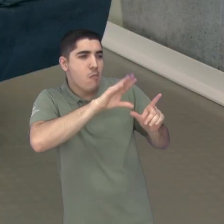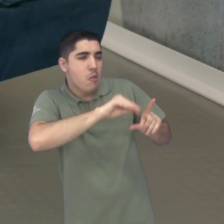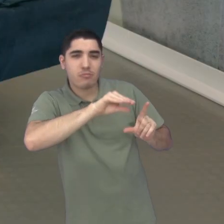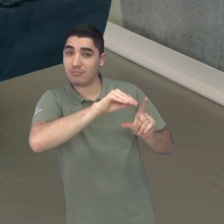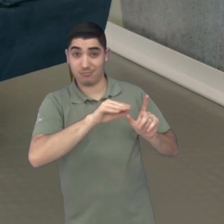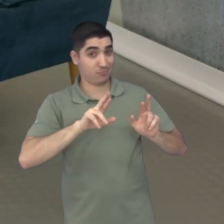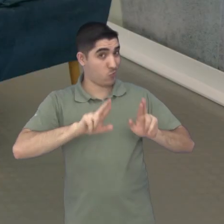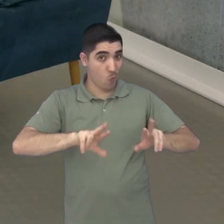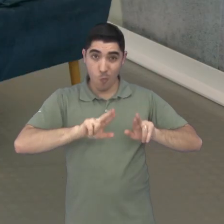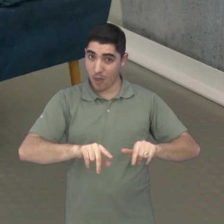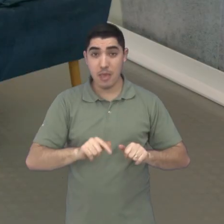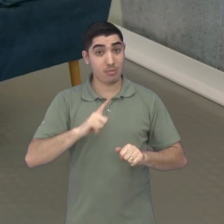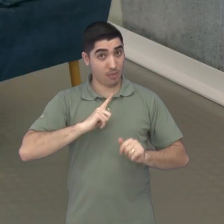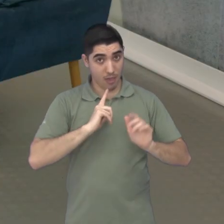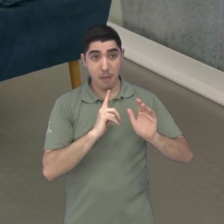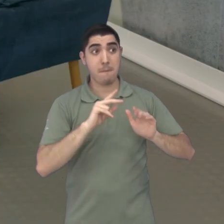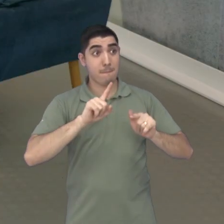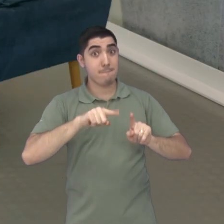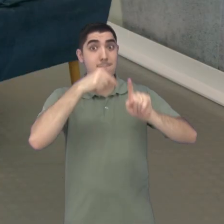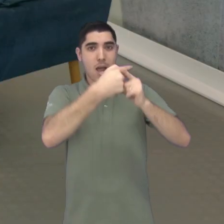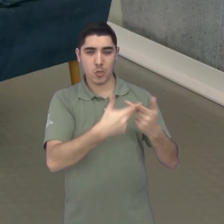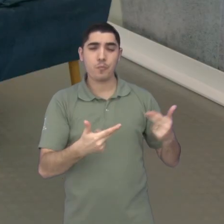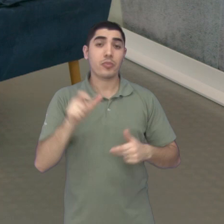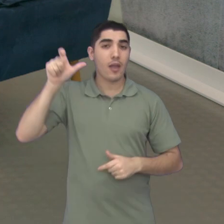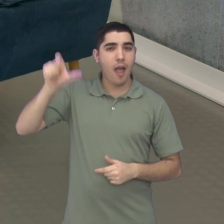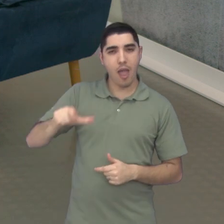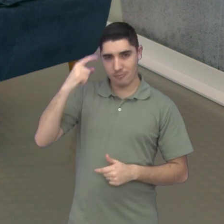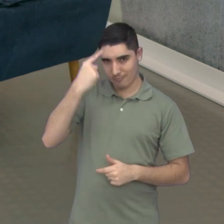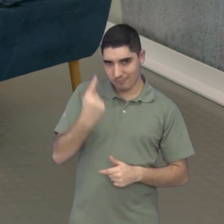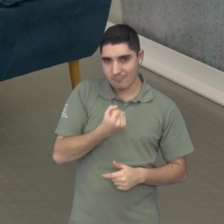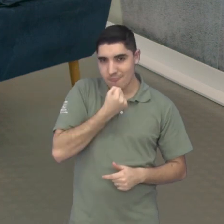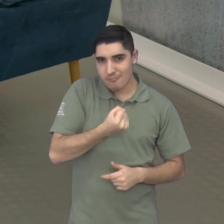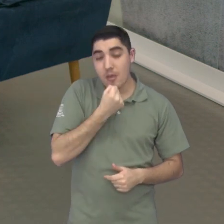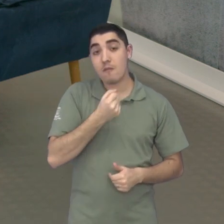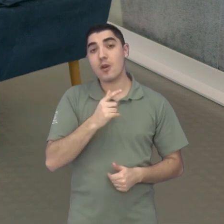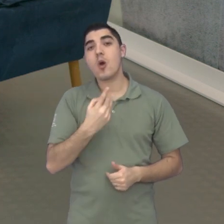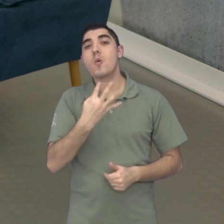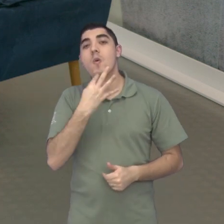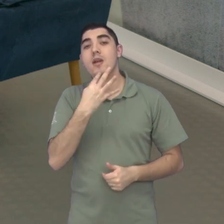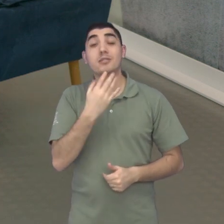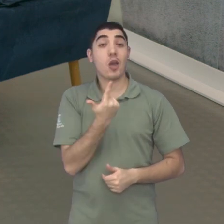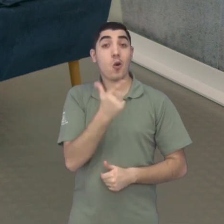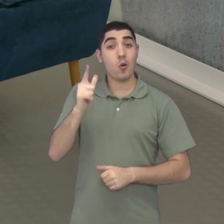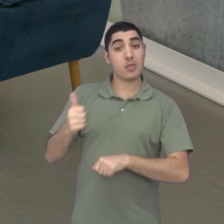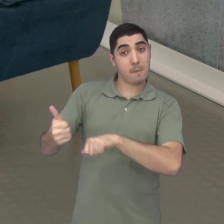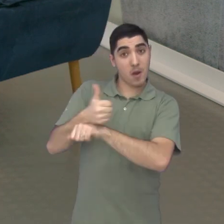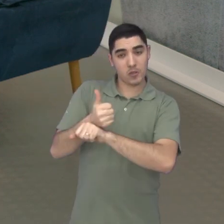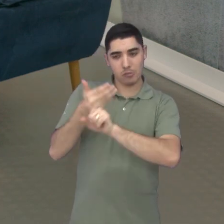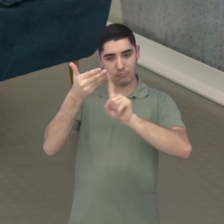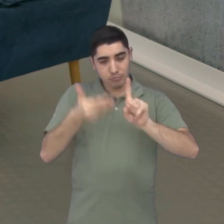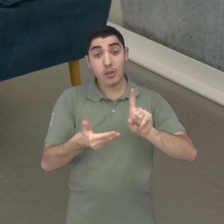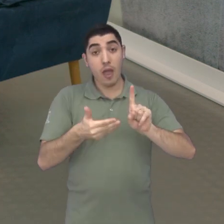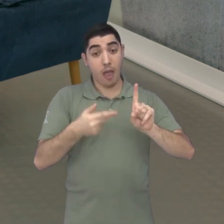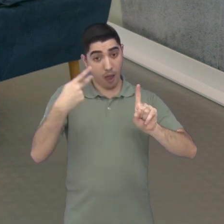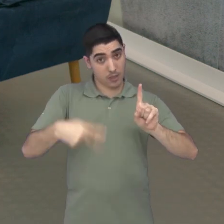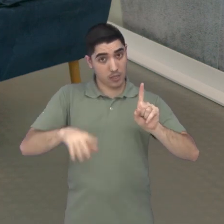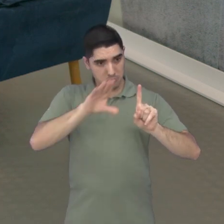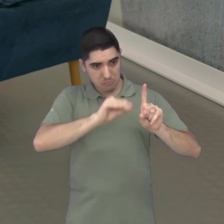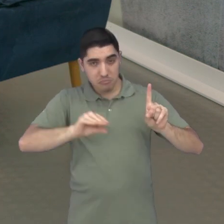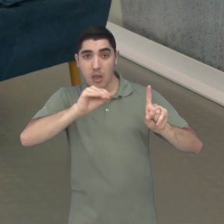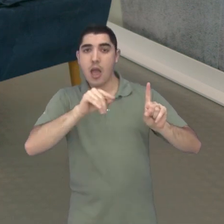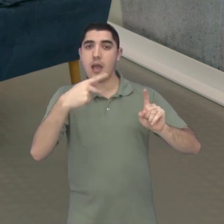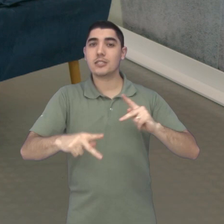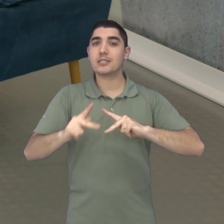gente? E a nossa repórter Tamires Vick foi conversar e conhecer de perto uma dubladora aqui de São José dos Campos,